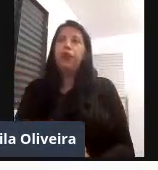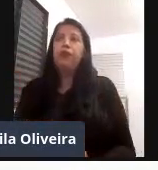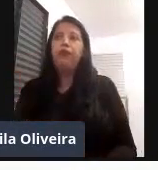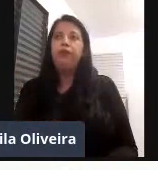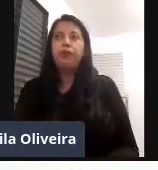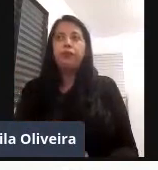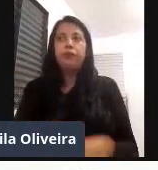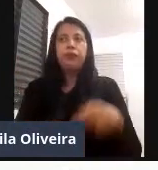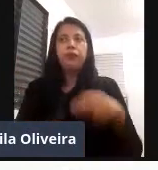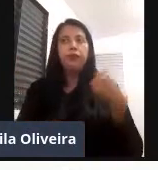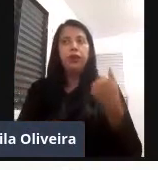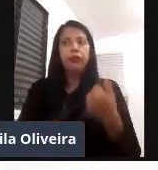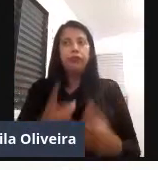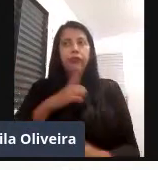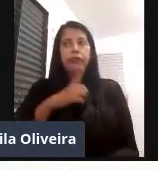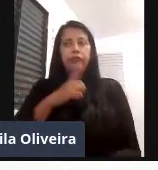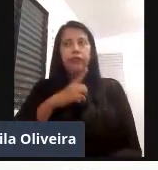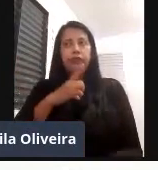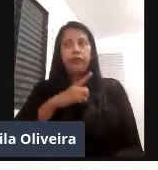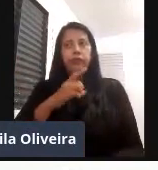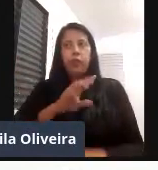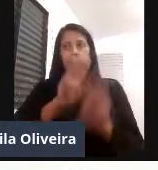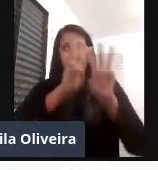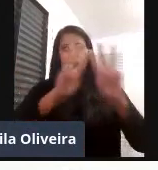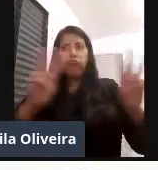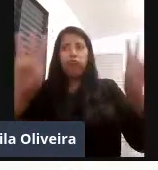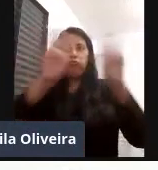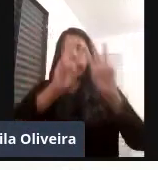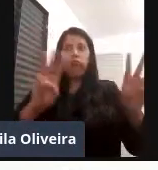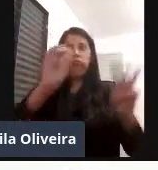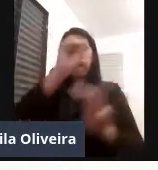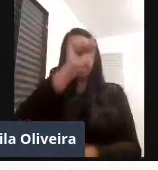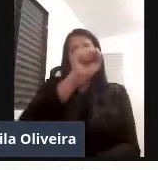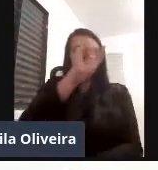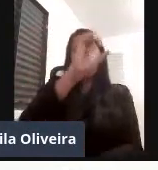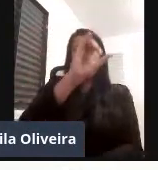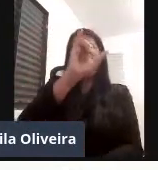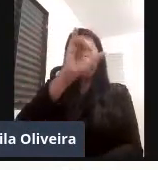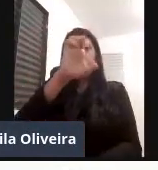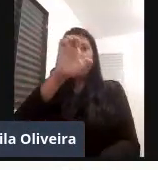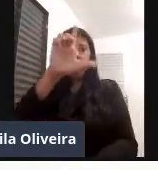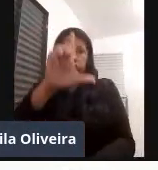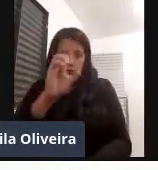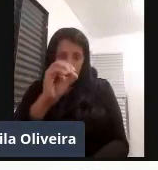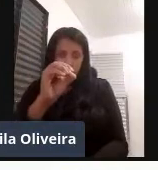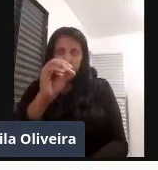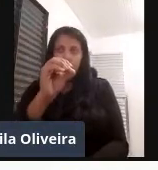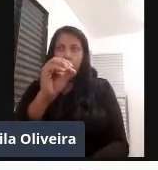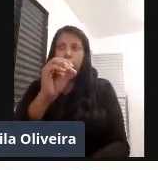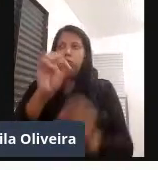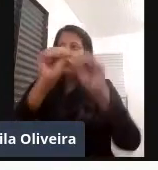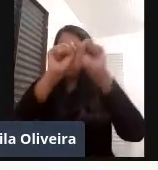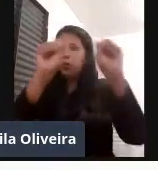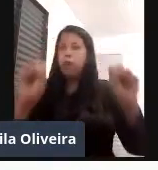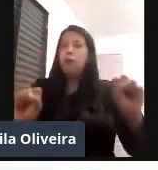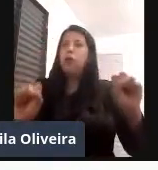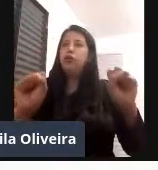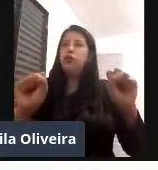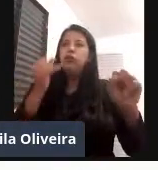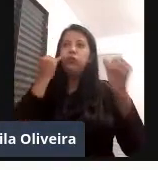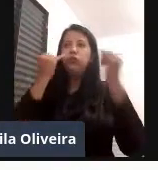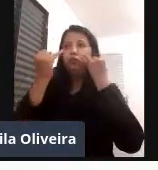Um deles é a Cielo, que é uma base de dados muito interessante. Deixa eu ver se eu consigo... Ui!